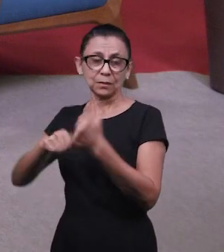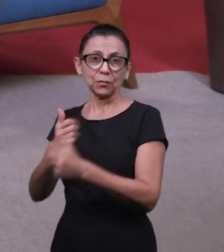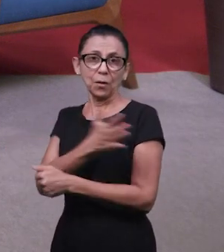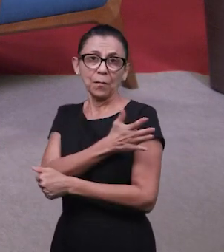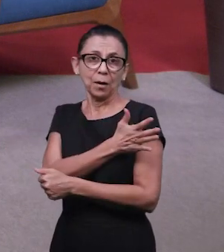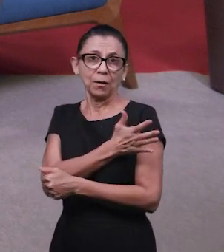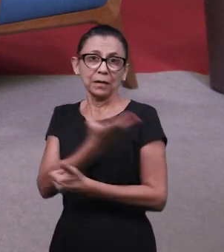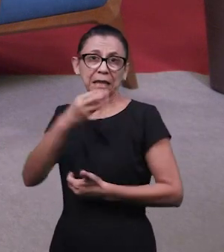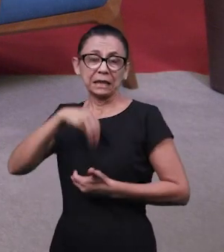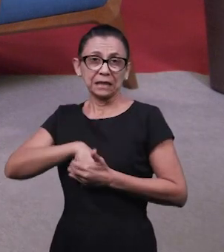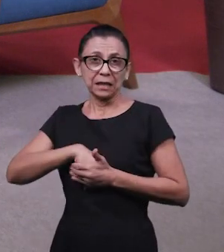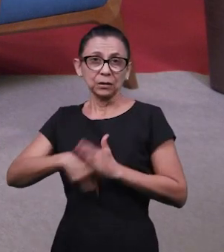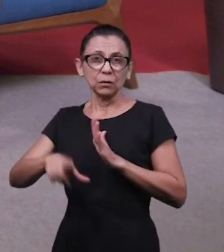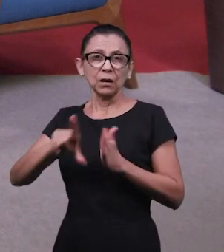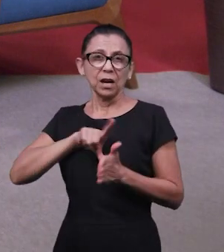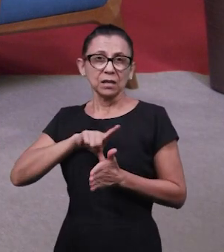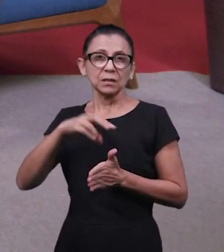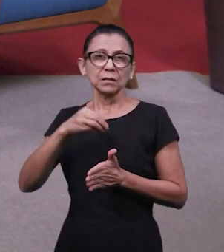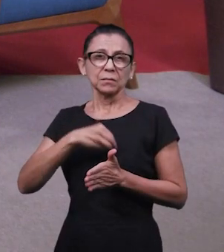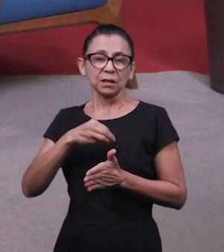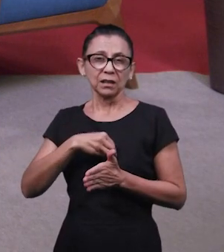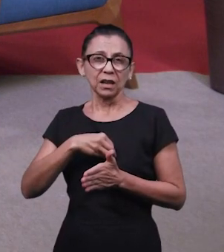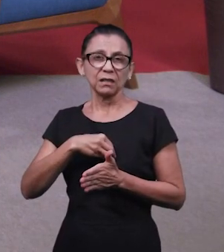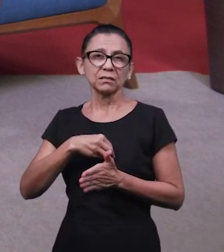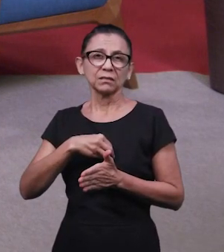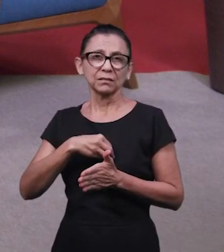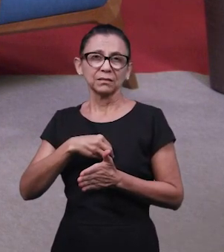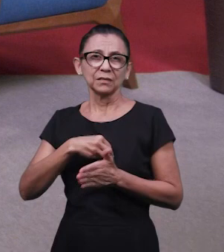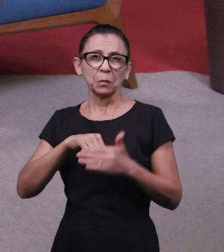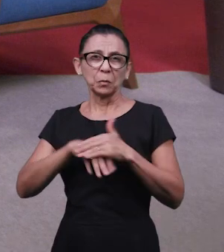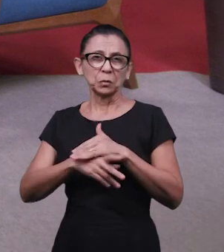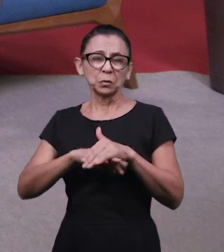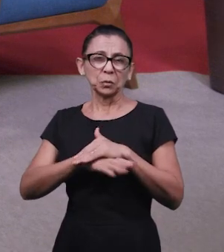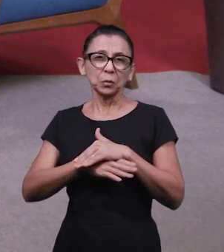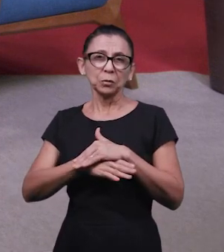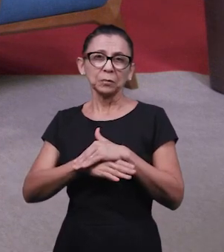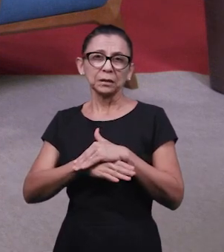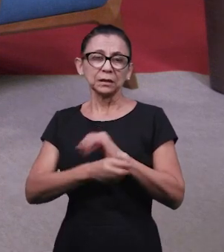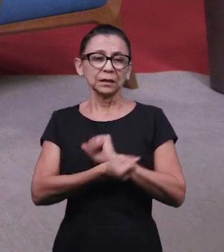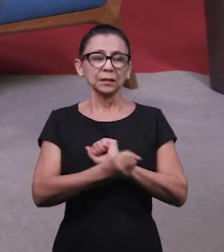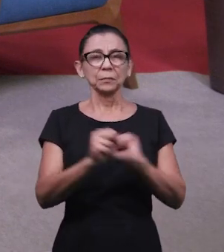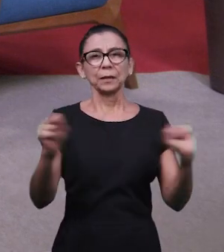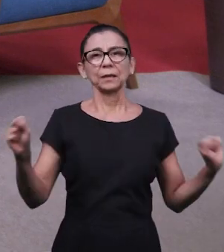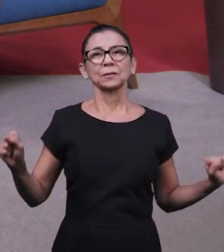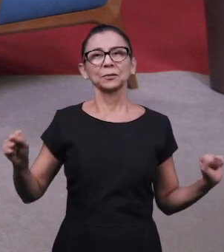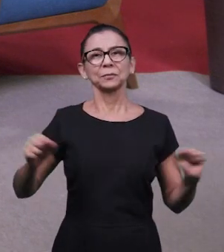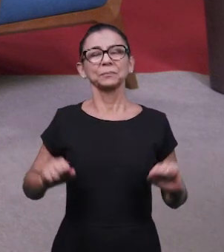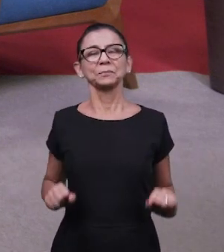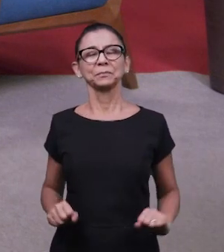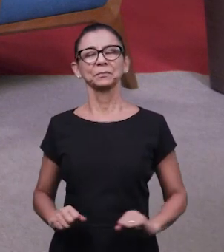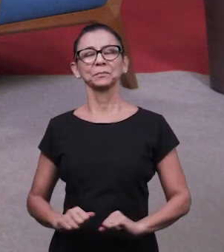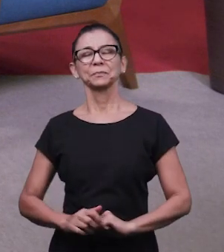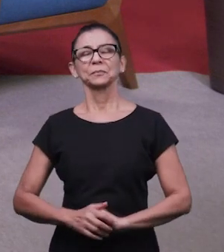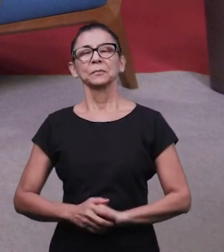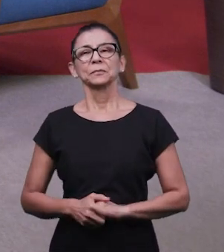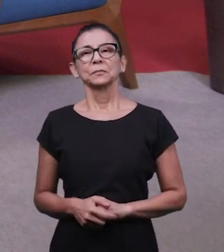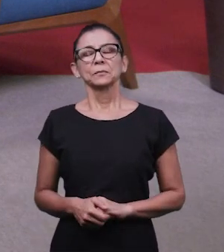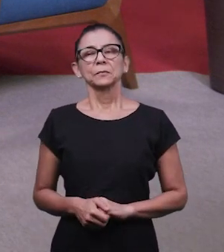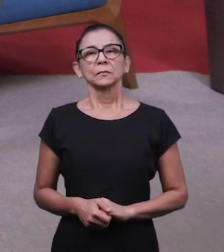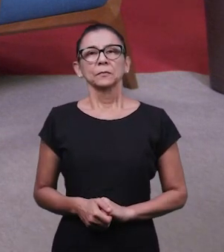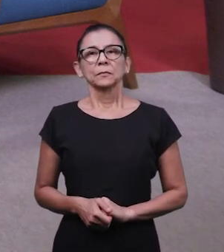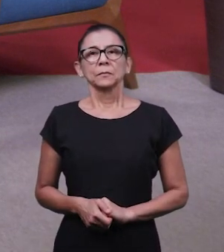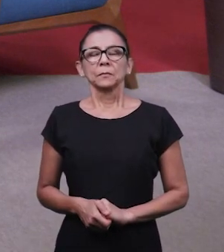hábitos, pensamentos, palavreados, isso é abandonado, porque foi o mundo que imperou na sua vida até então. Nasceu de novo, né? Nasceu